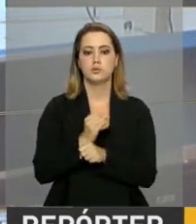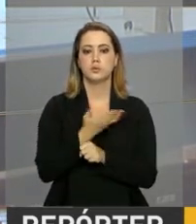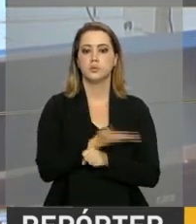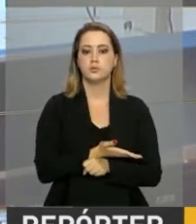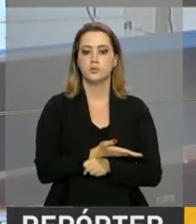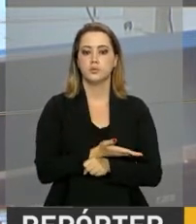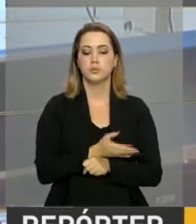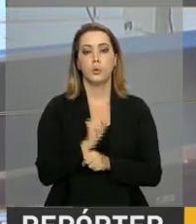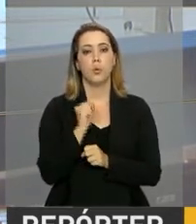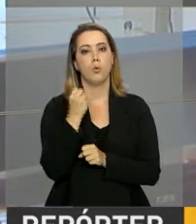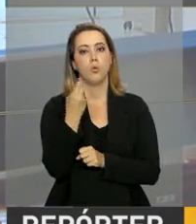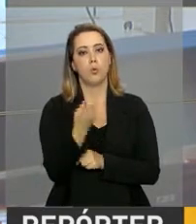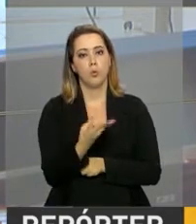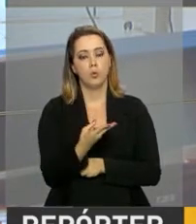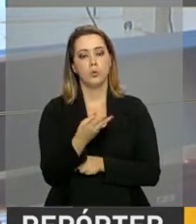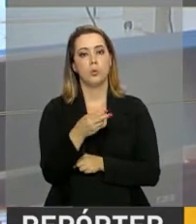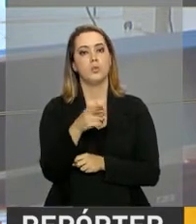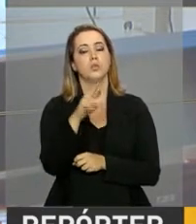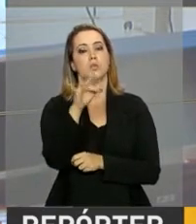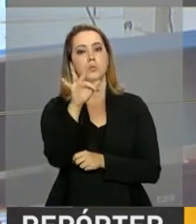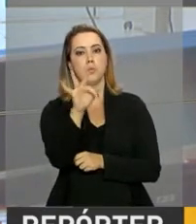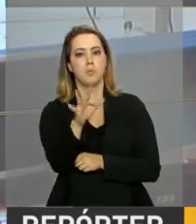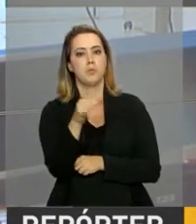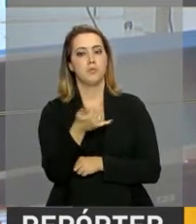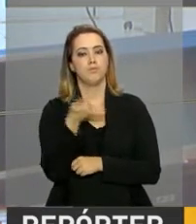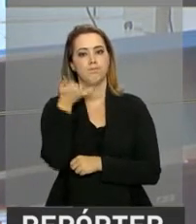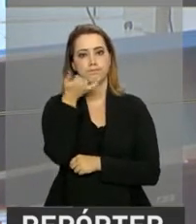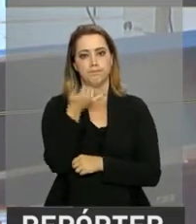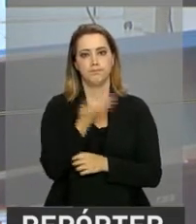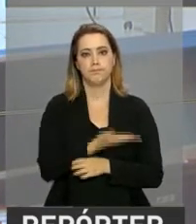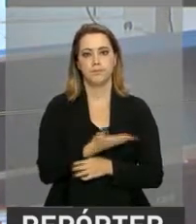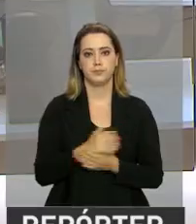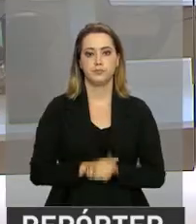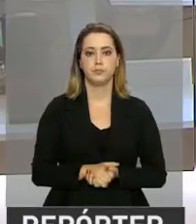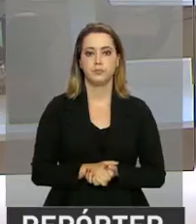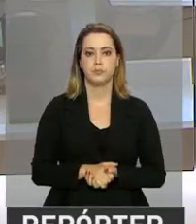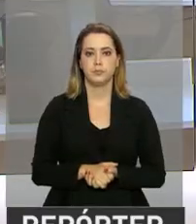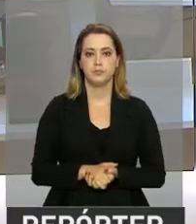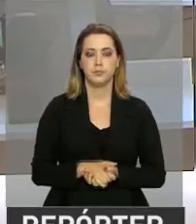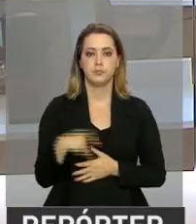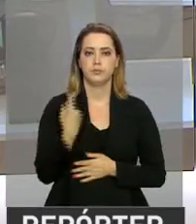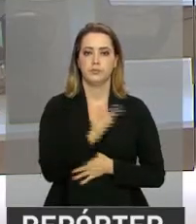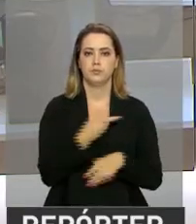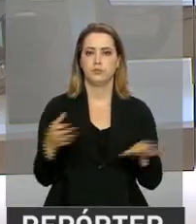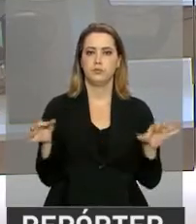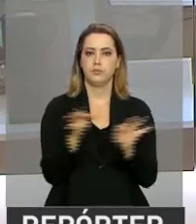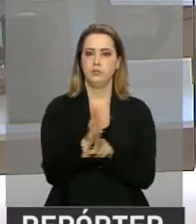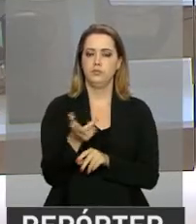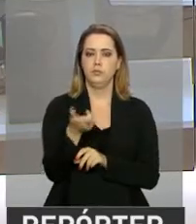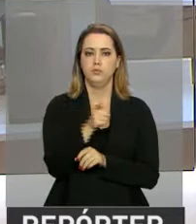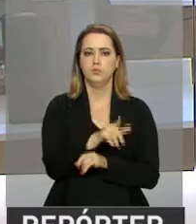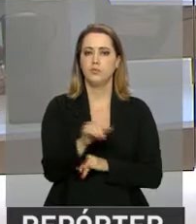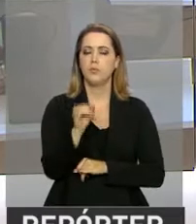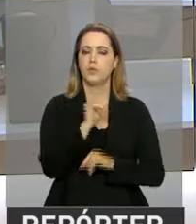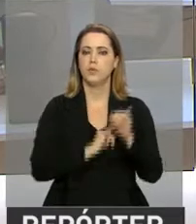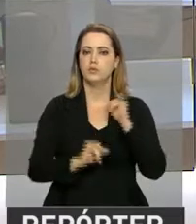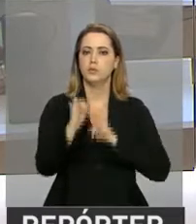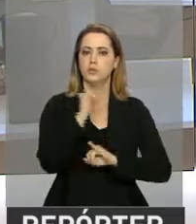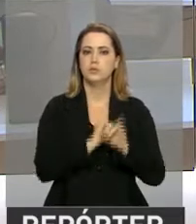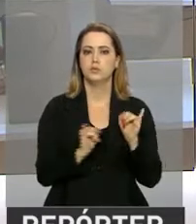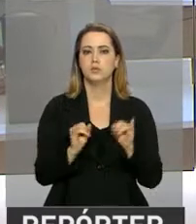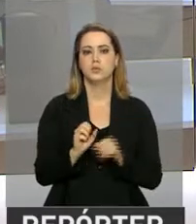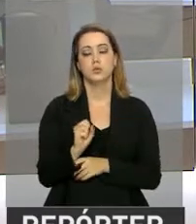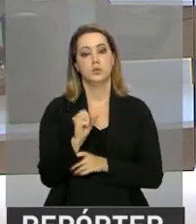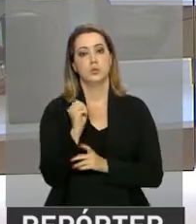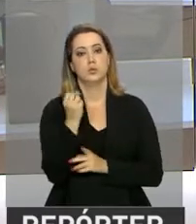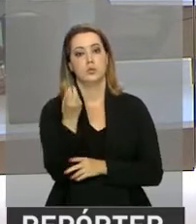federal ou pelo receitafone no número 146 e nós ficamos por aqui podemos voltar a qualquer momento com